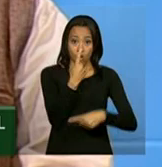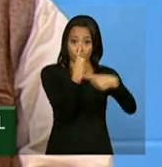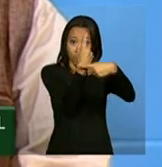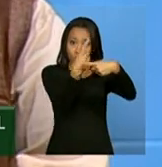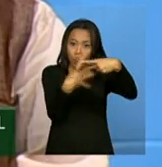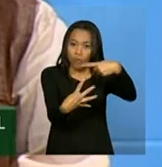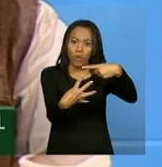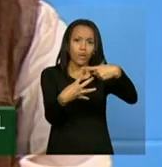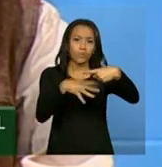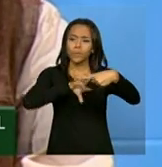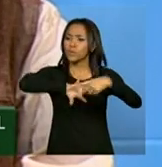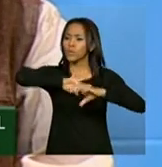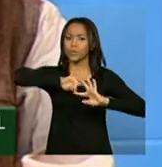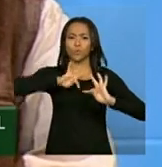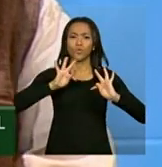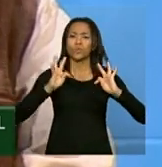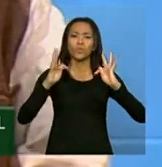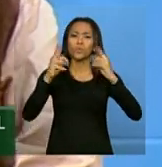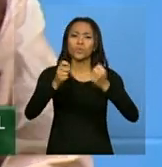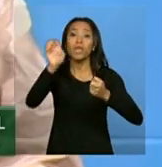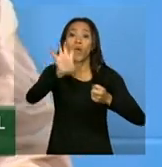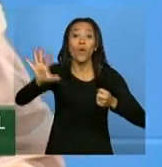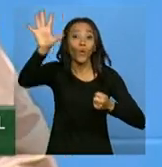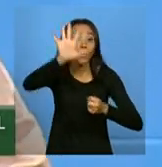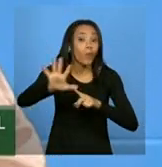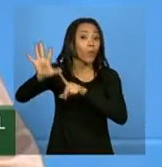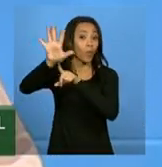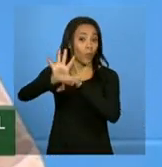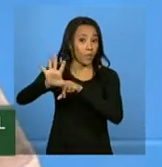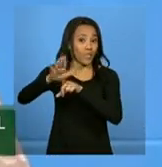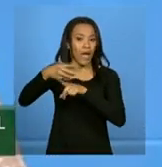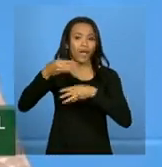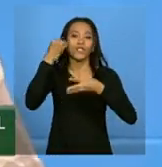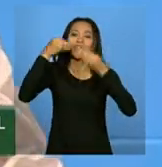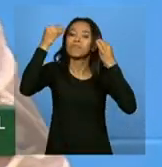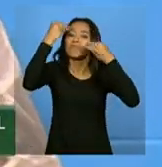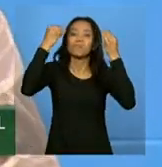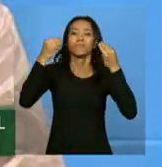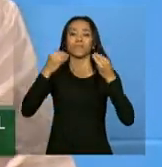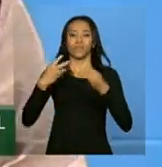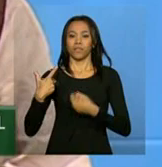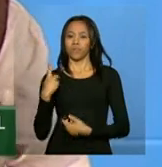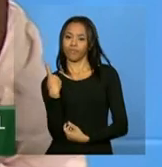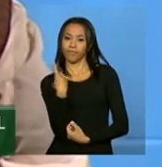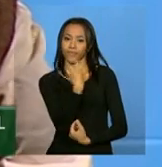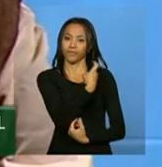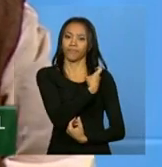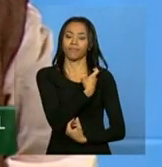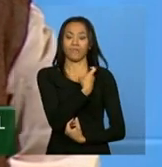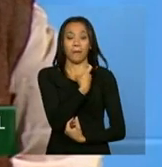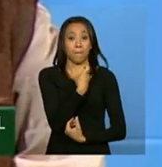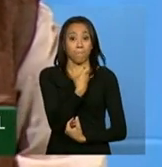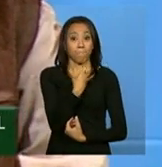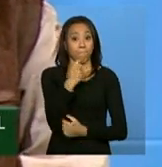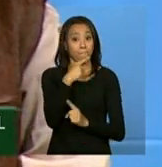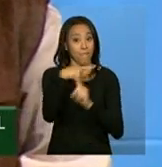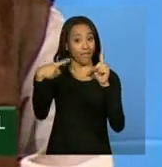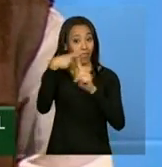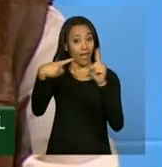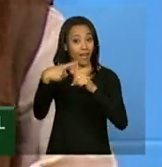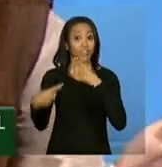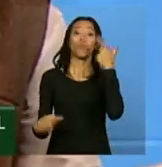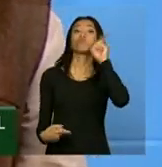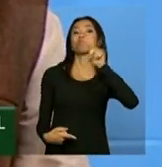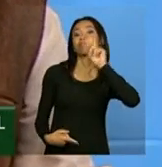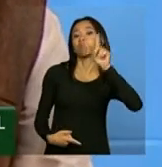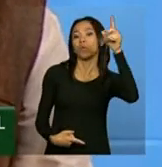Um quarto de tudo que os europeus gastam no ramo da cosmética e metade do que os norte-americanos gastam